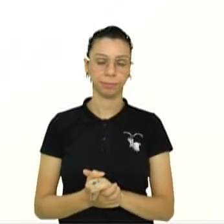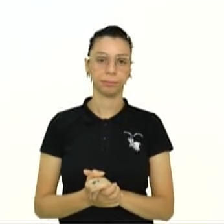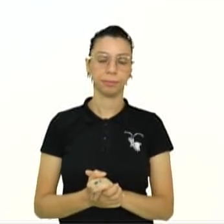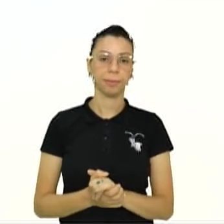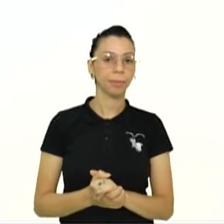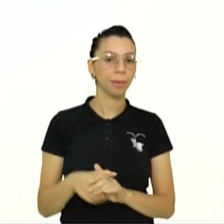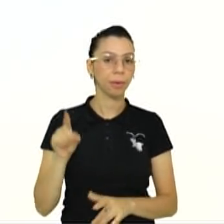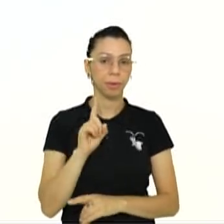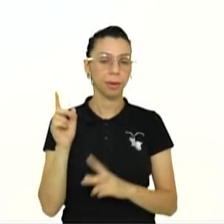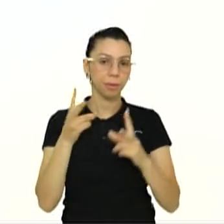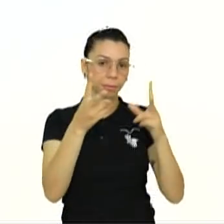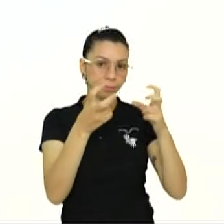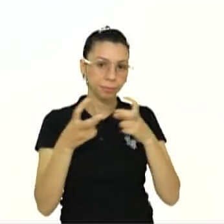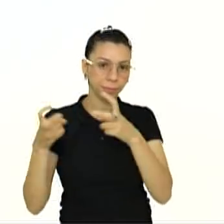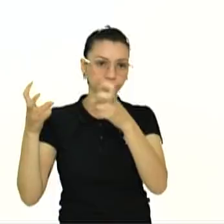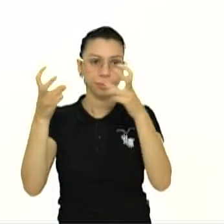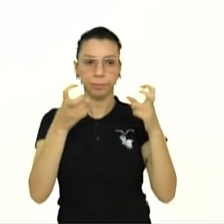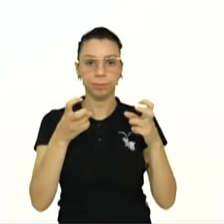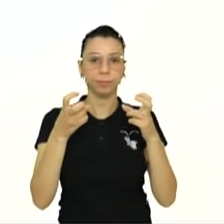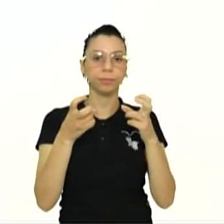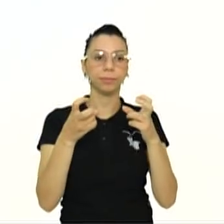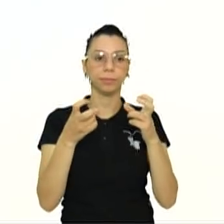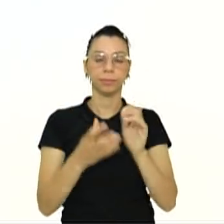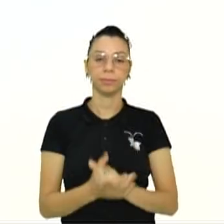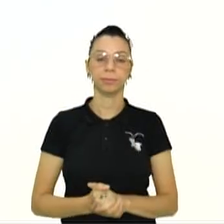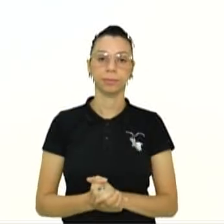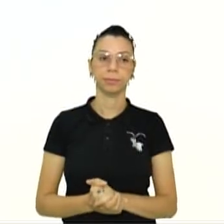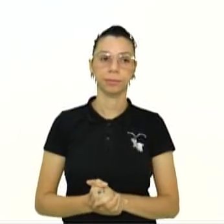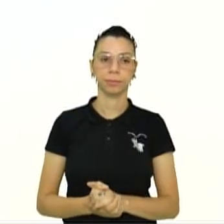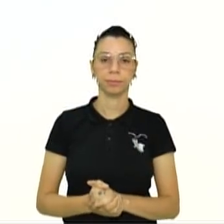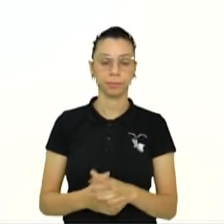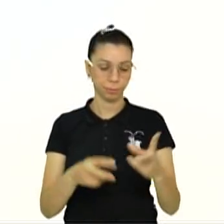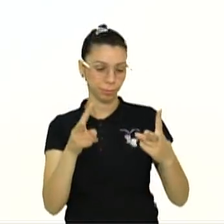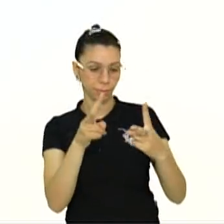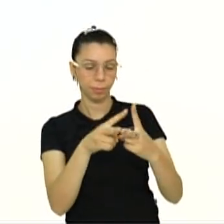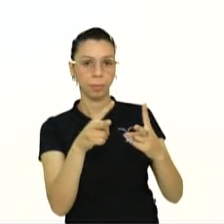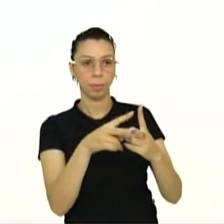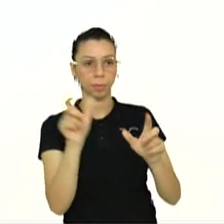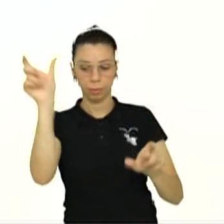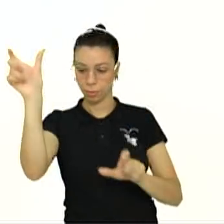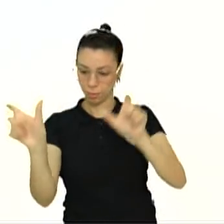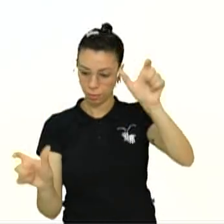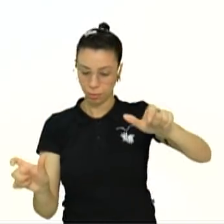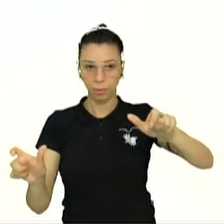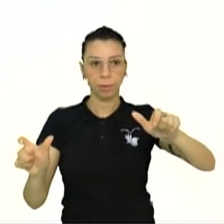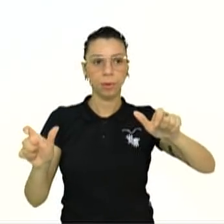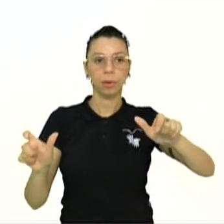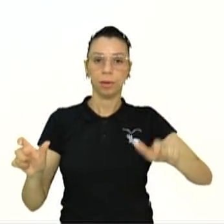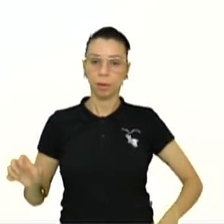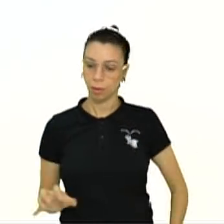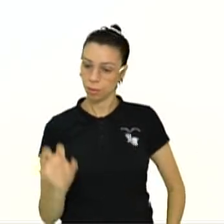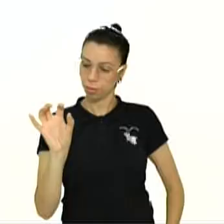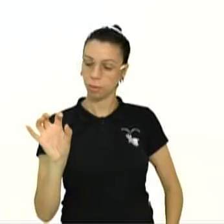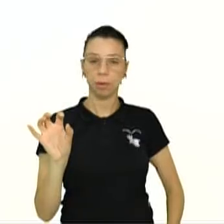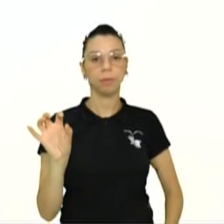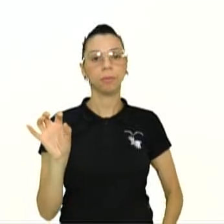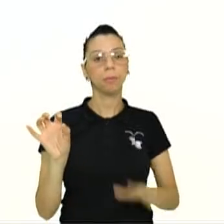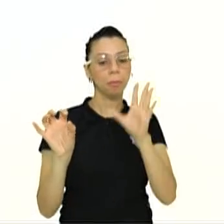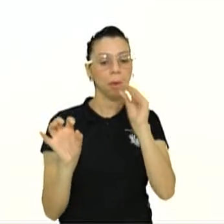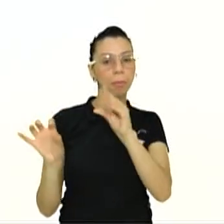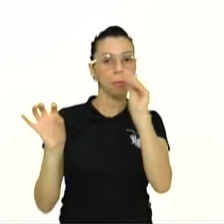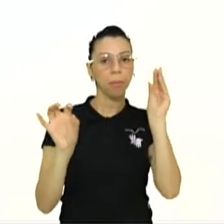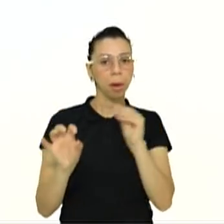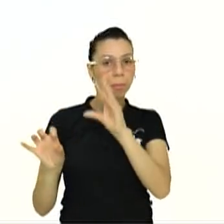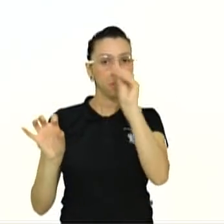podem observar as 2 pessoas segurando o boneco por trás para poder dar